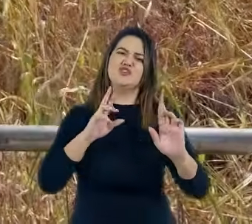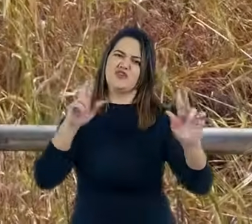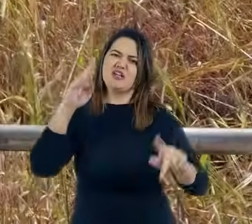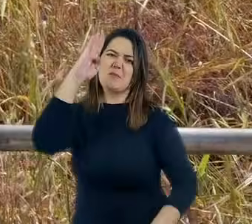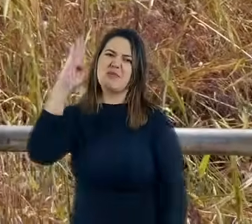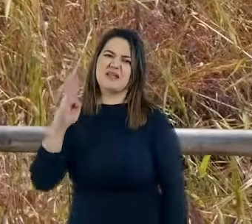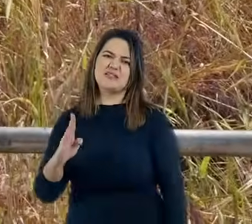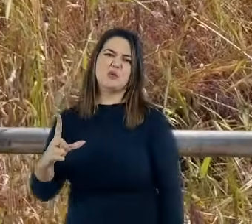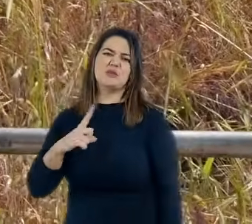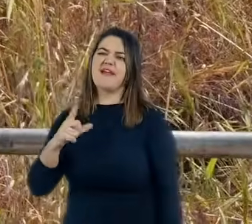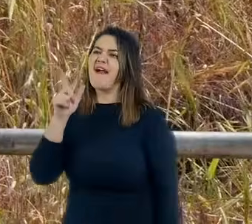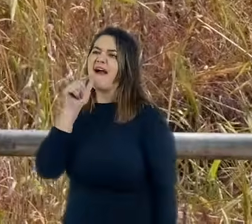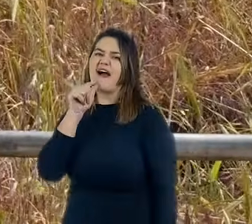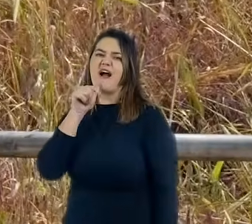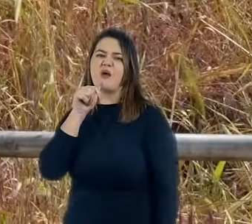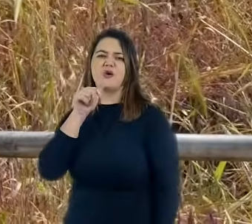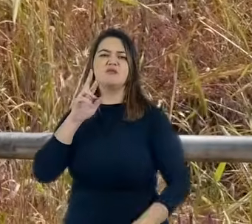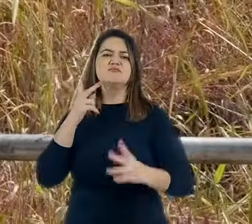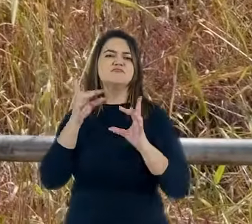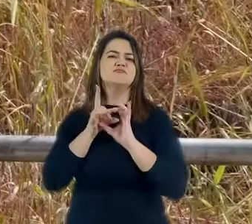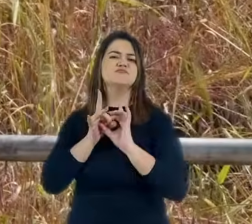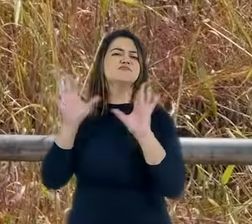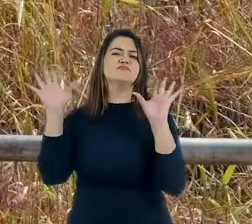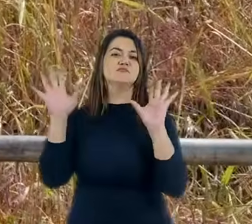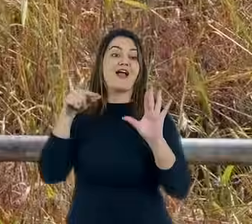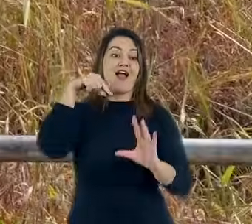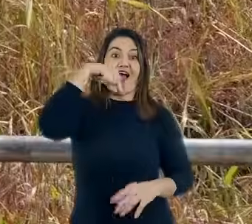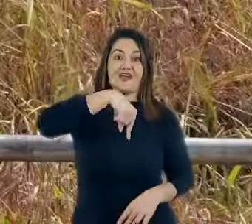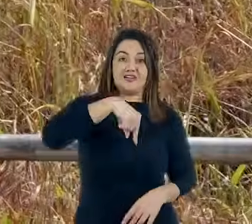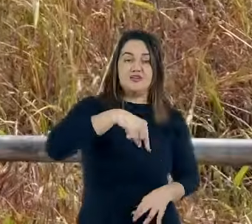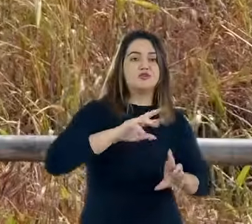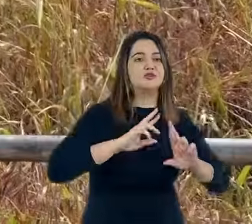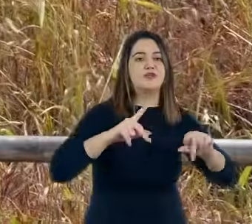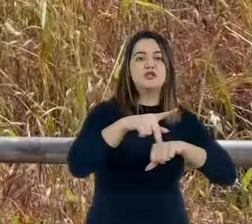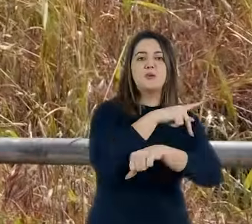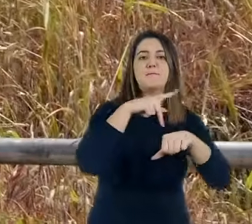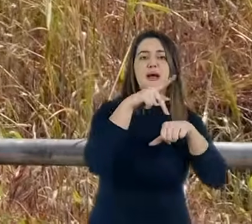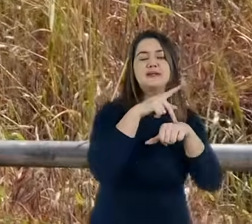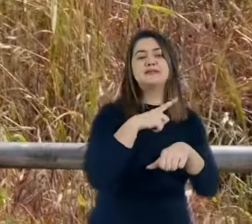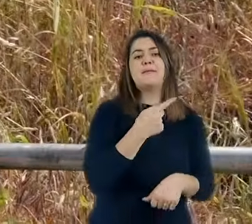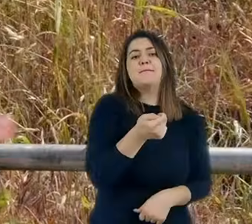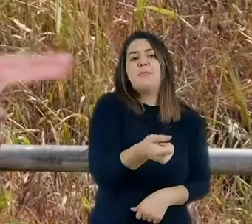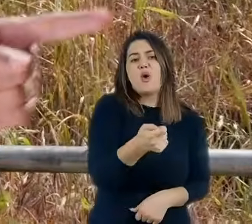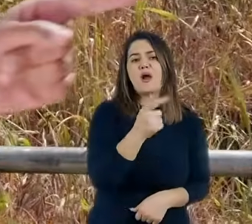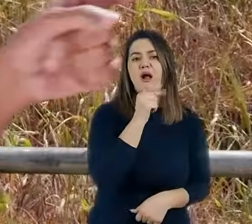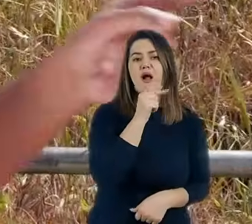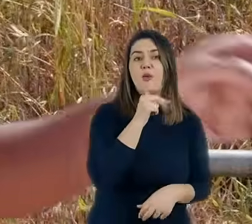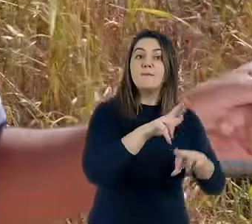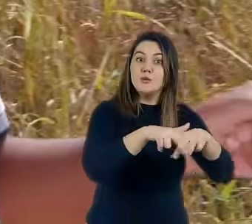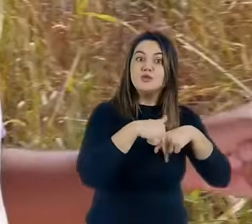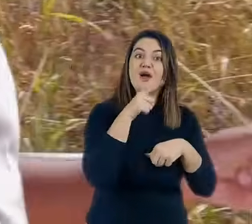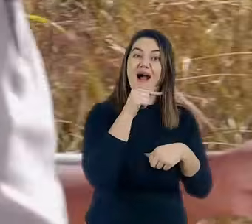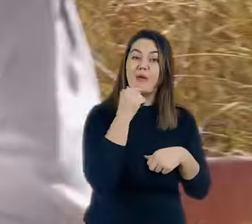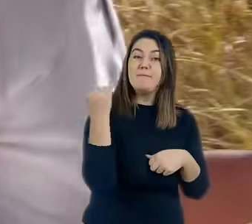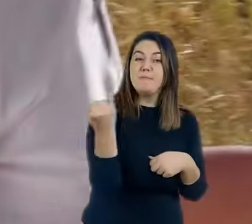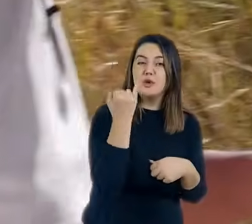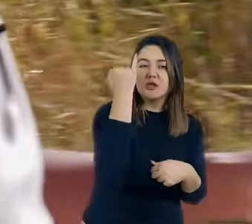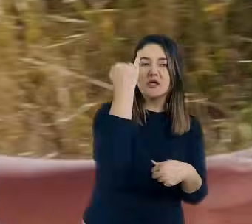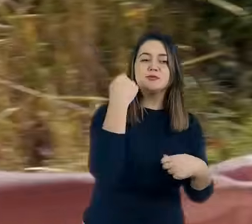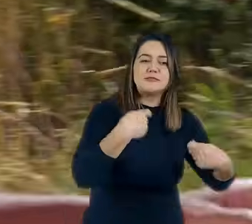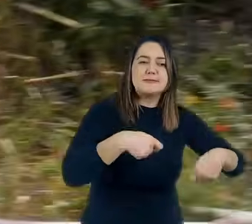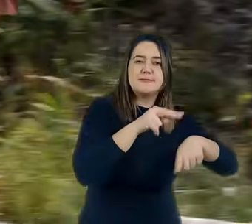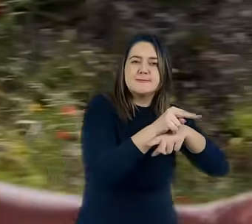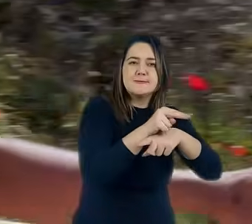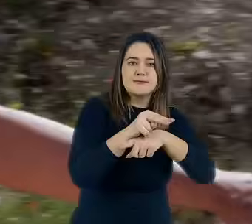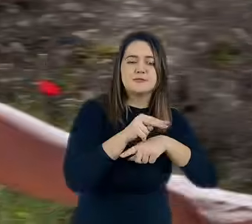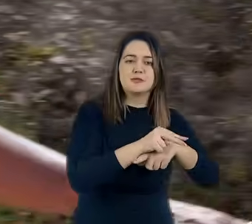no Brasil. Encontrar um veio d'água é encontrar uma mina do tesouro. E aqui nós temos exatamente nesse ponto